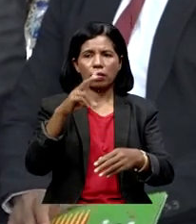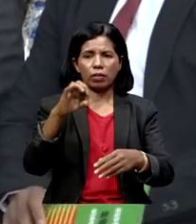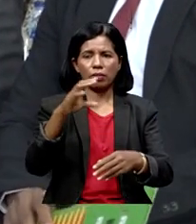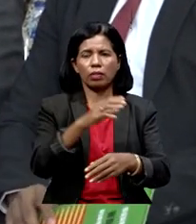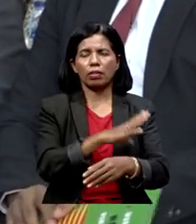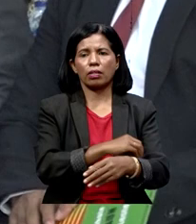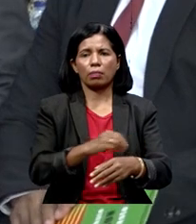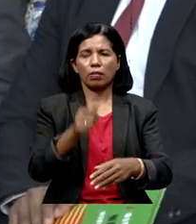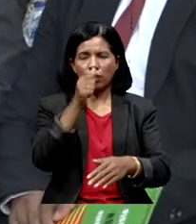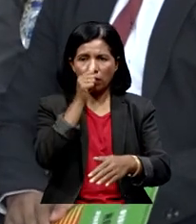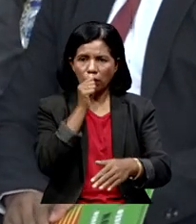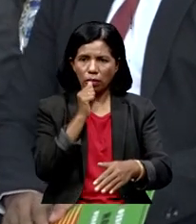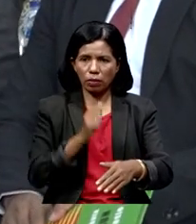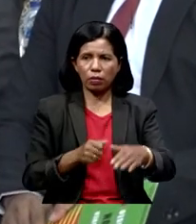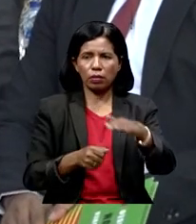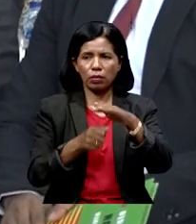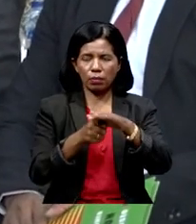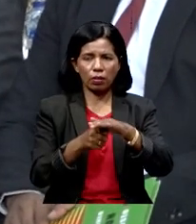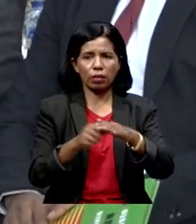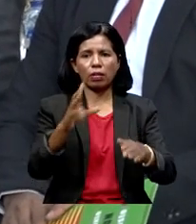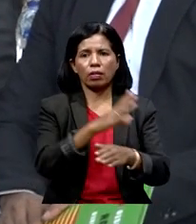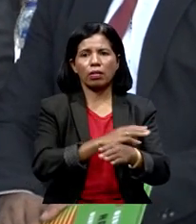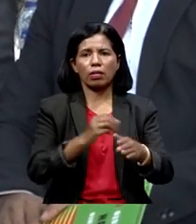segredo, nomos,